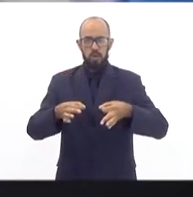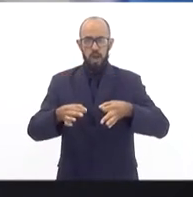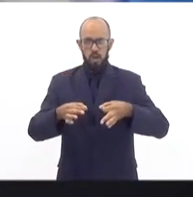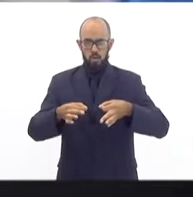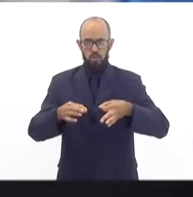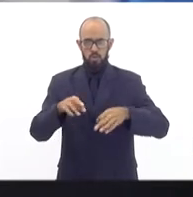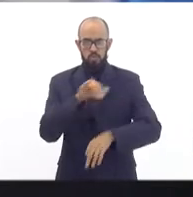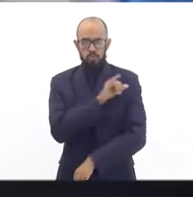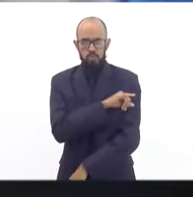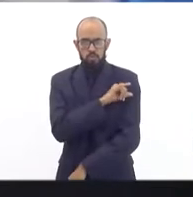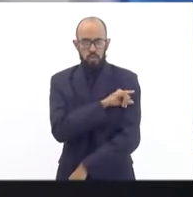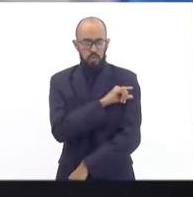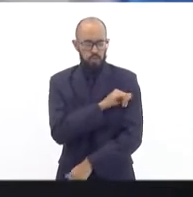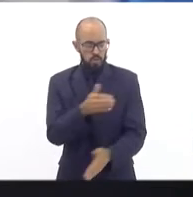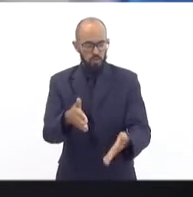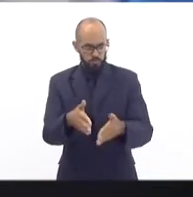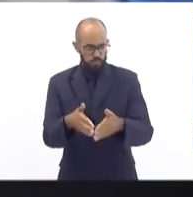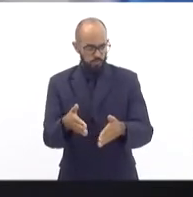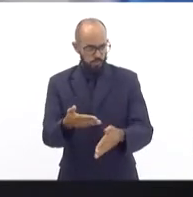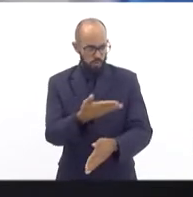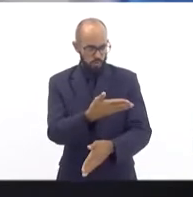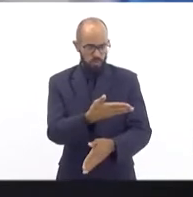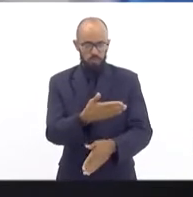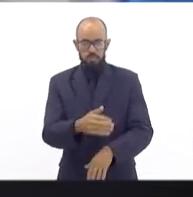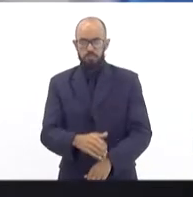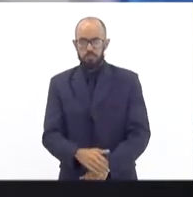Por gentileza.